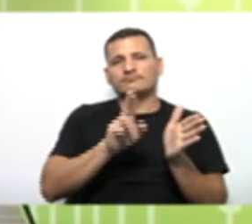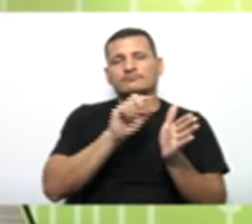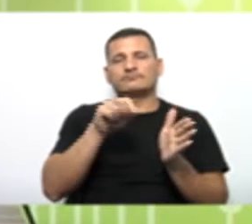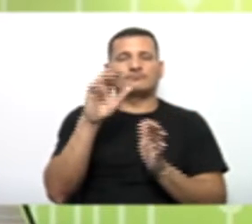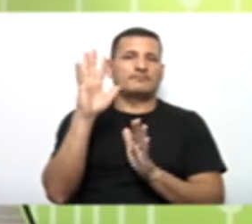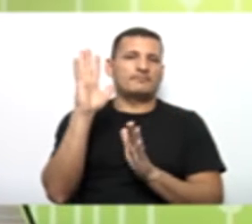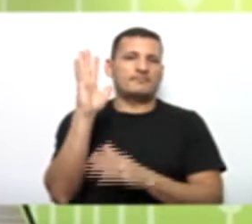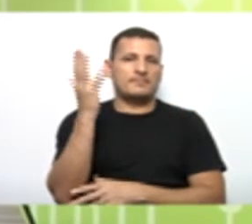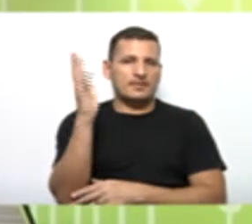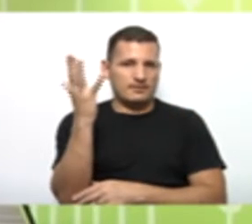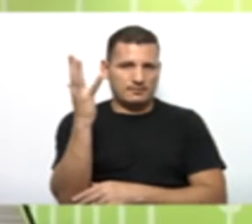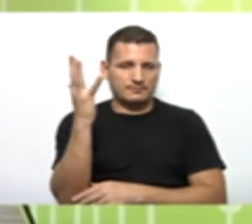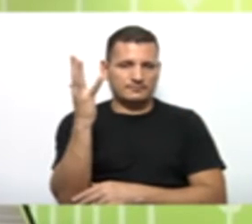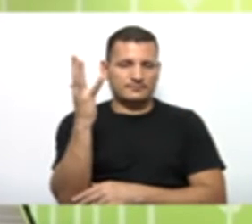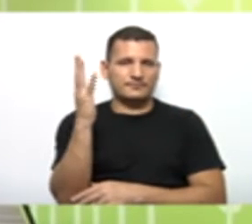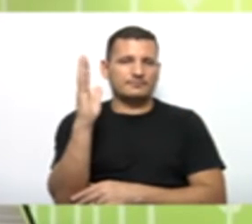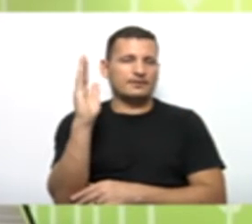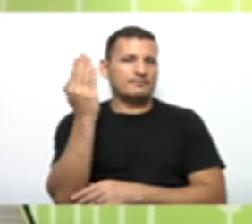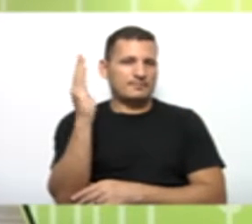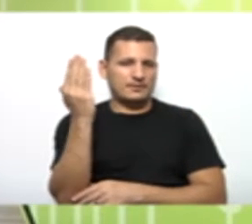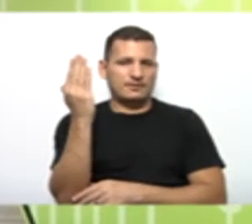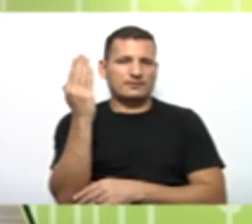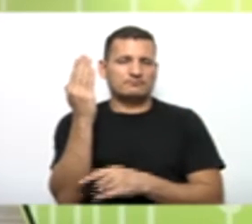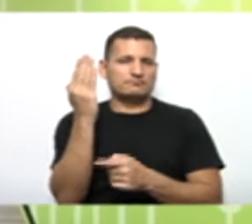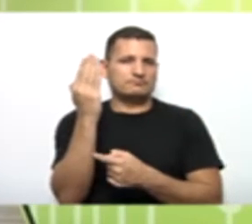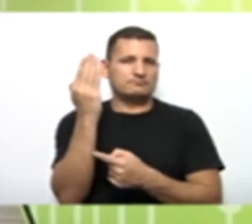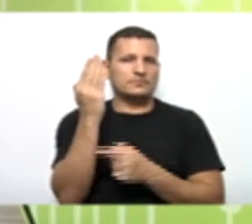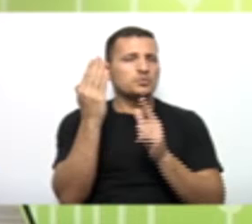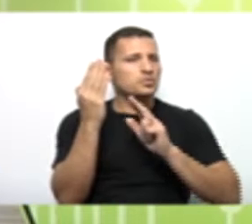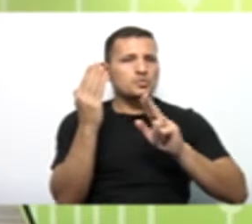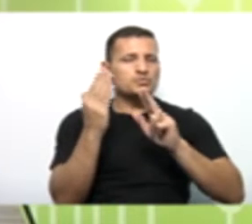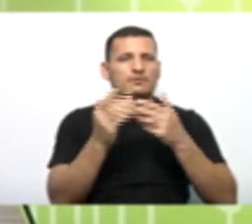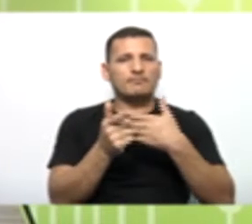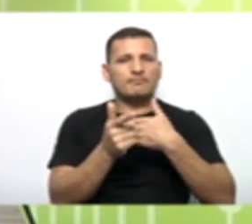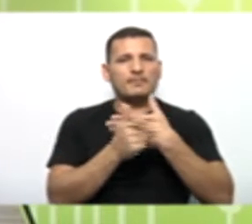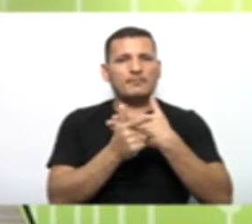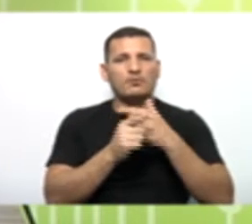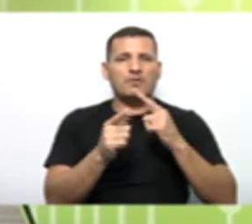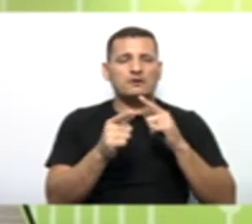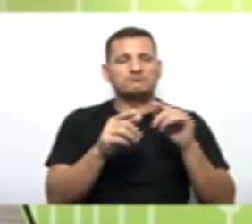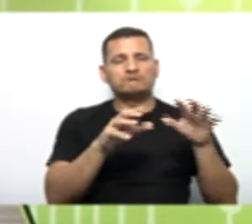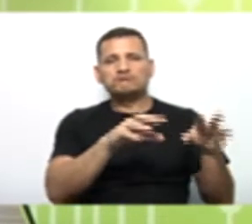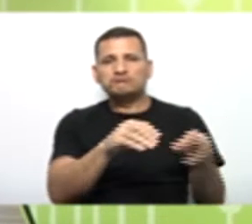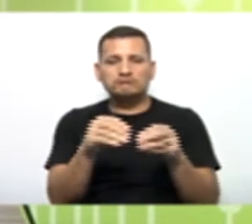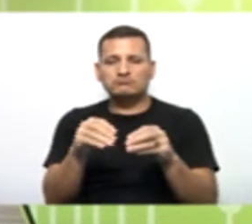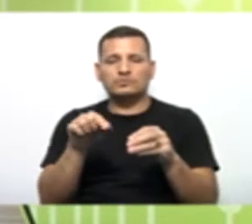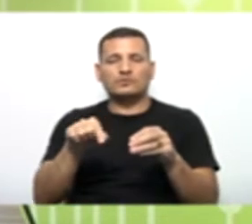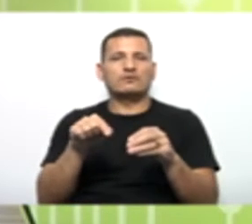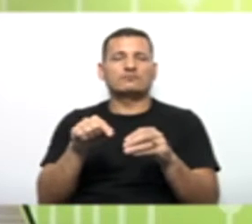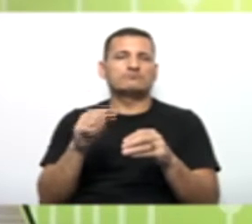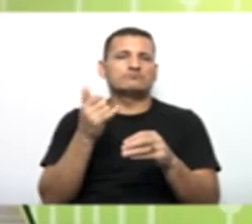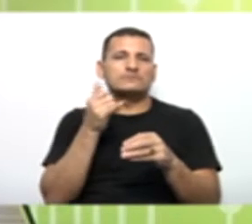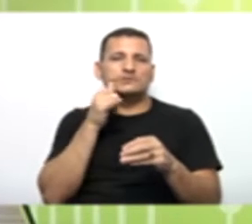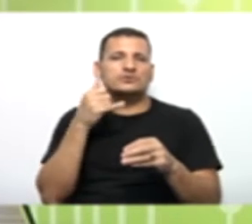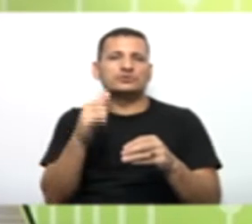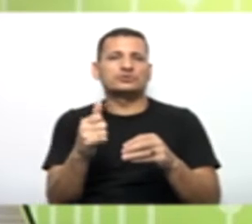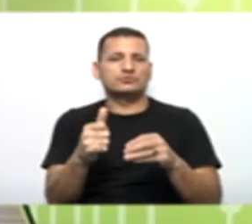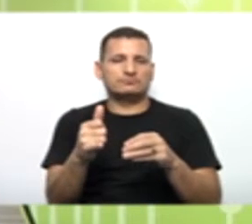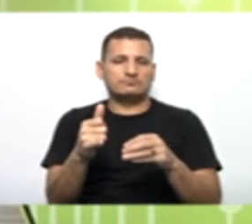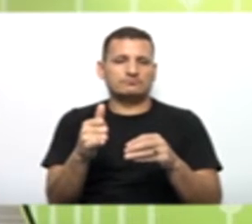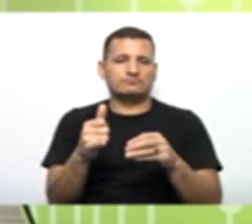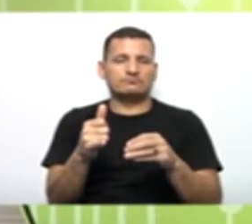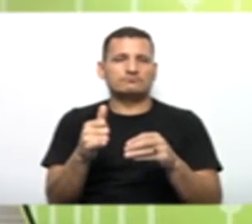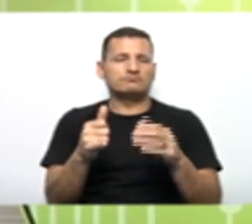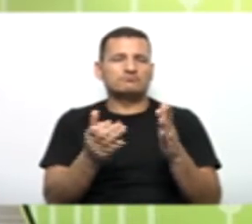madeira que não era utilizado no processo de fabricação de papel para gerar energia. Ou seja, ele estava pegando